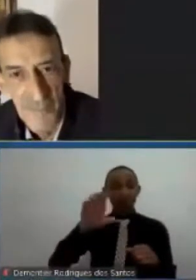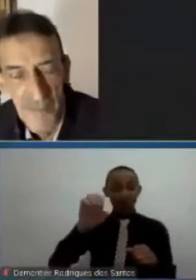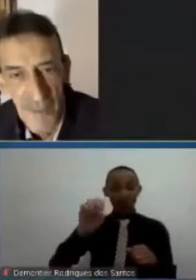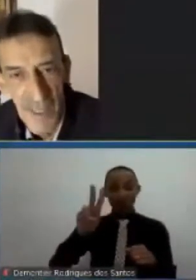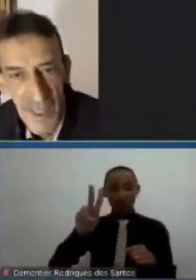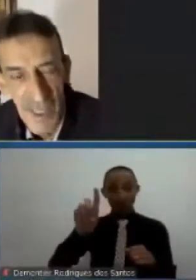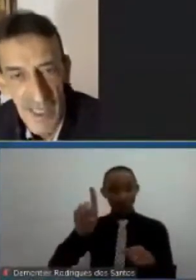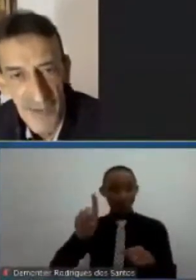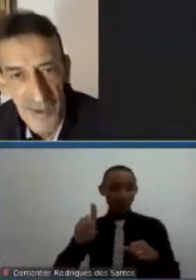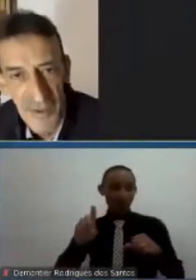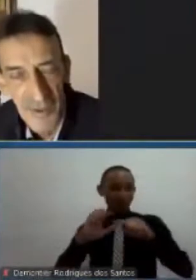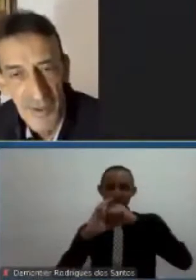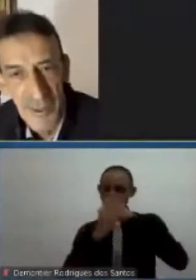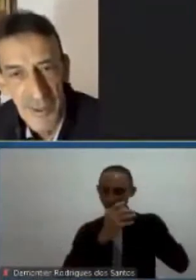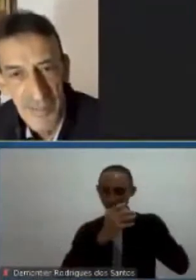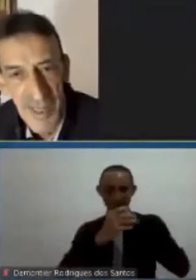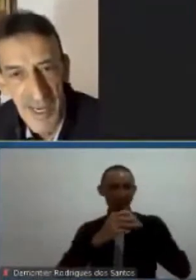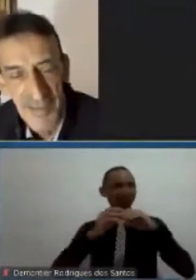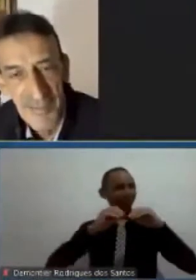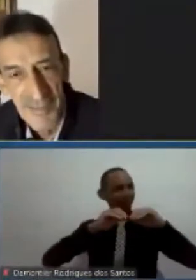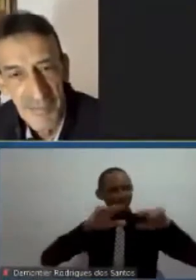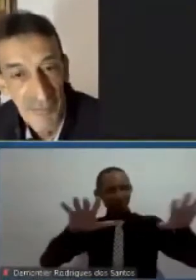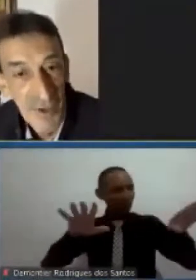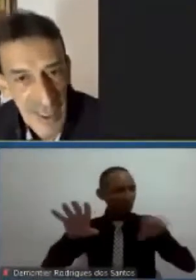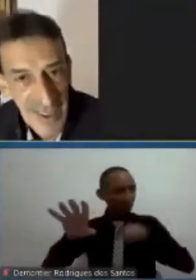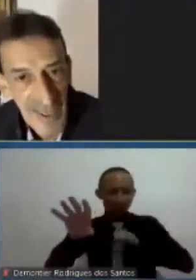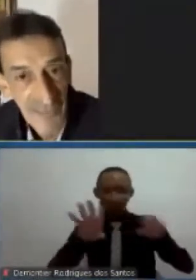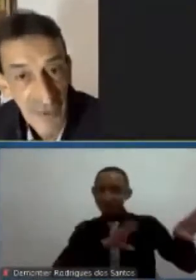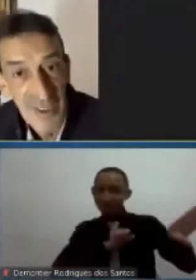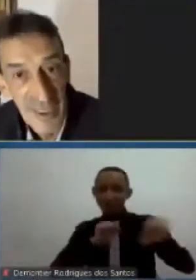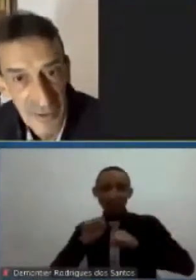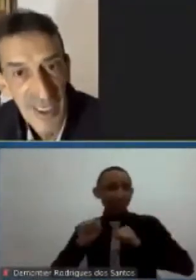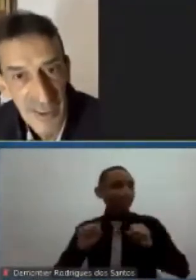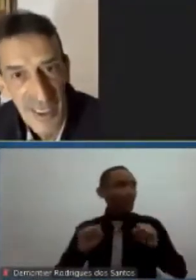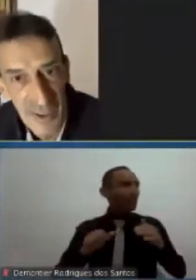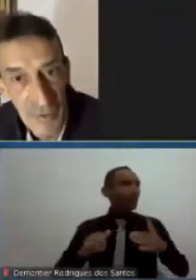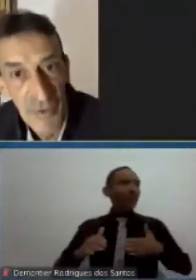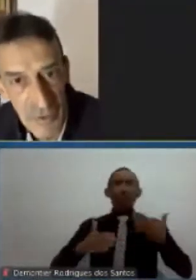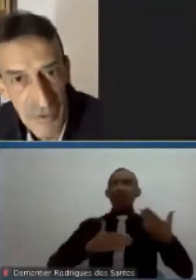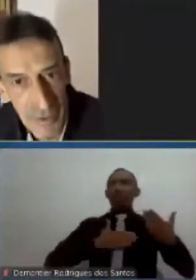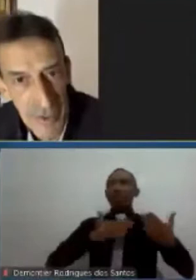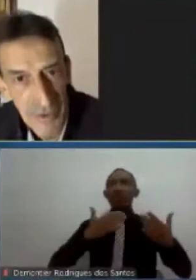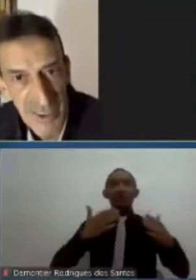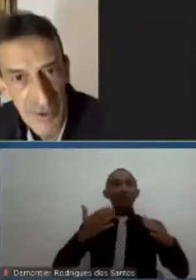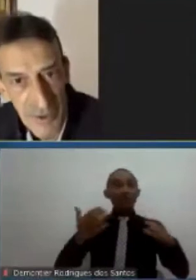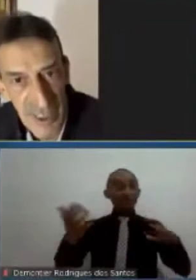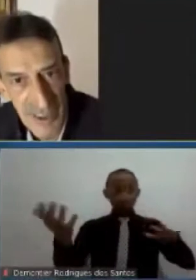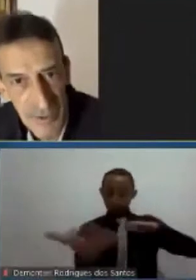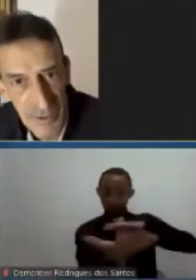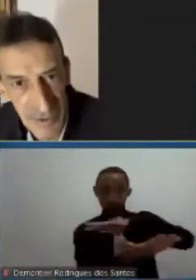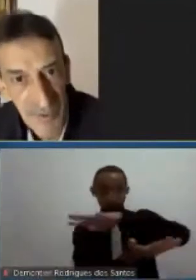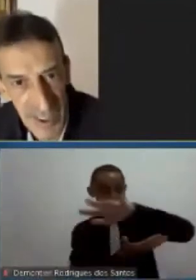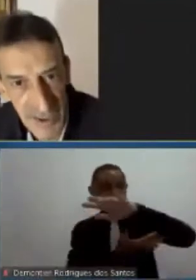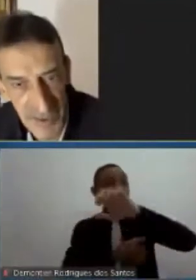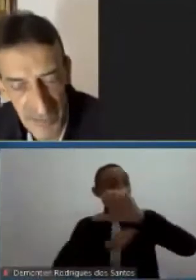realmente veio para provocar essa revolução sanitária no mundo, e no Brasil não está